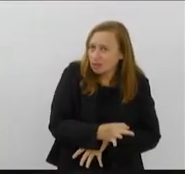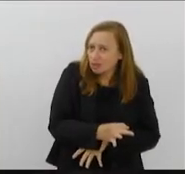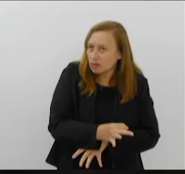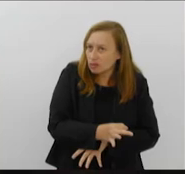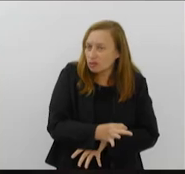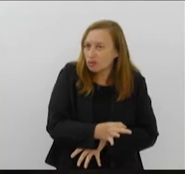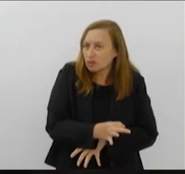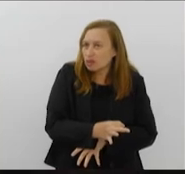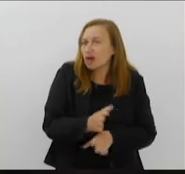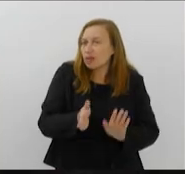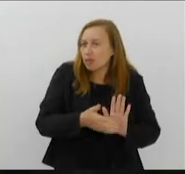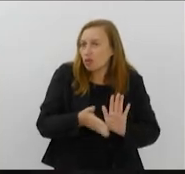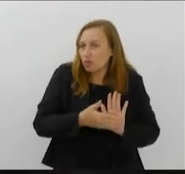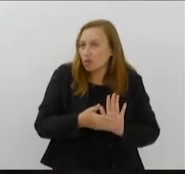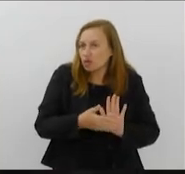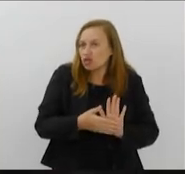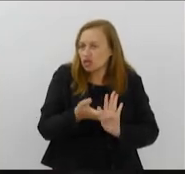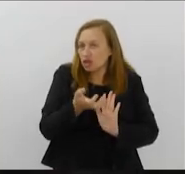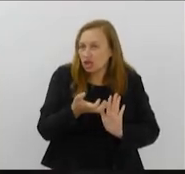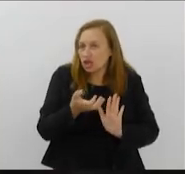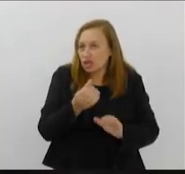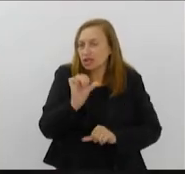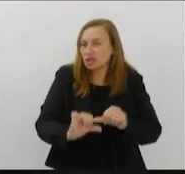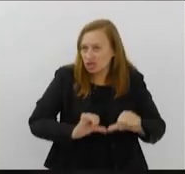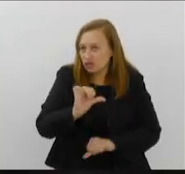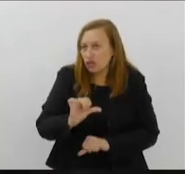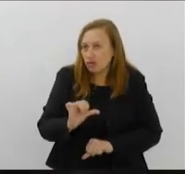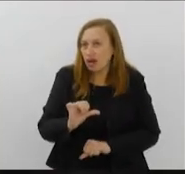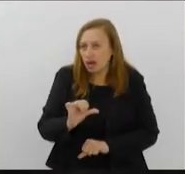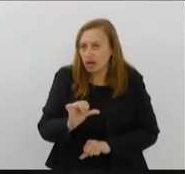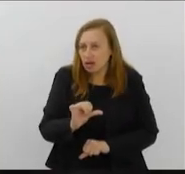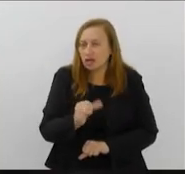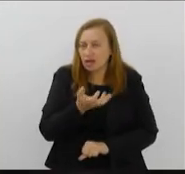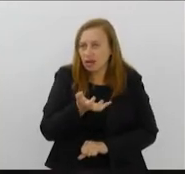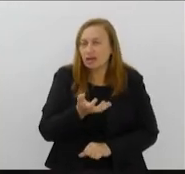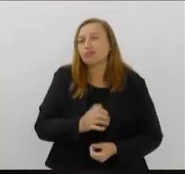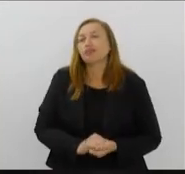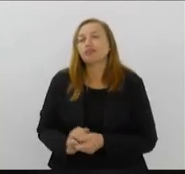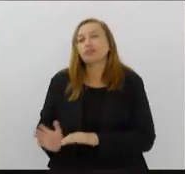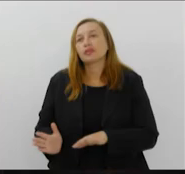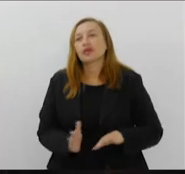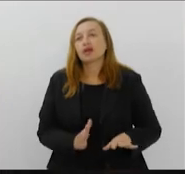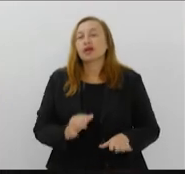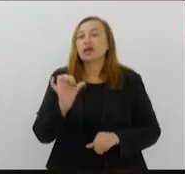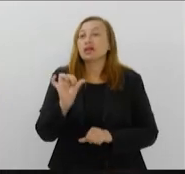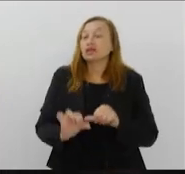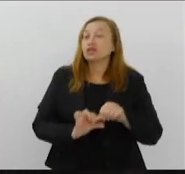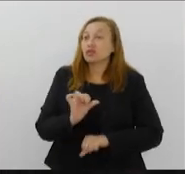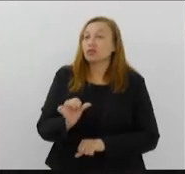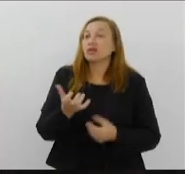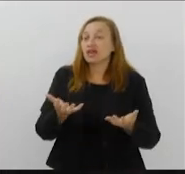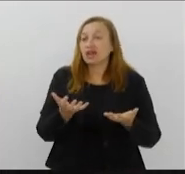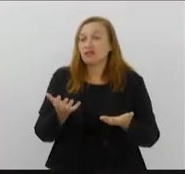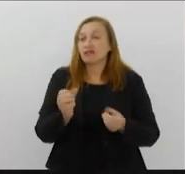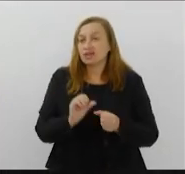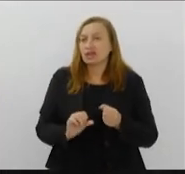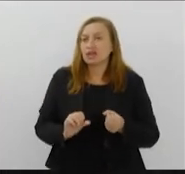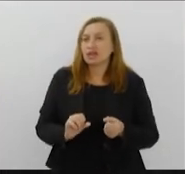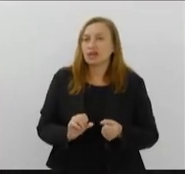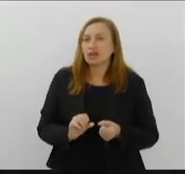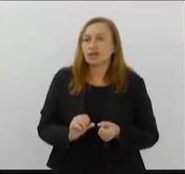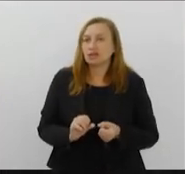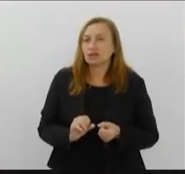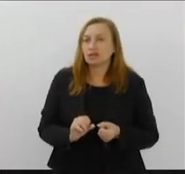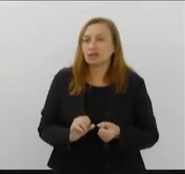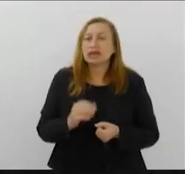que a gente se propôs a fazer, a transformação que a gente queria fazer. E a transformação que a gente quer fazer,